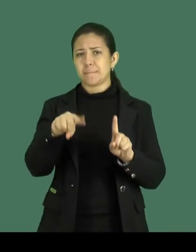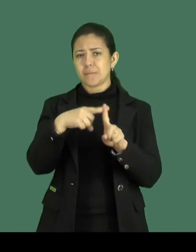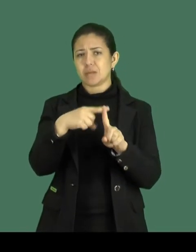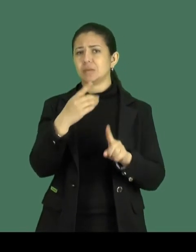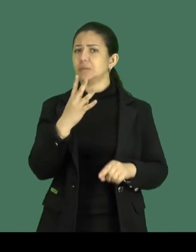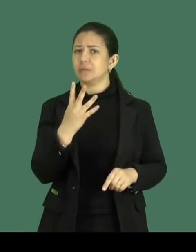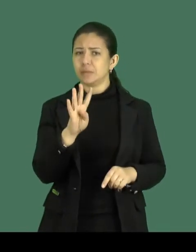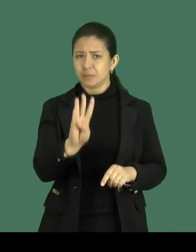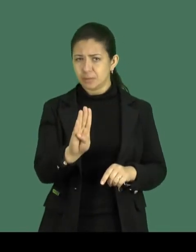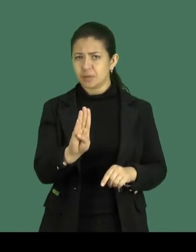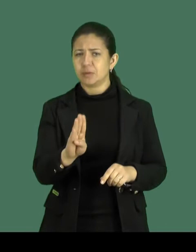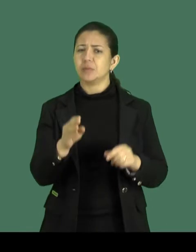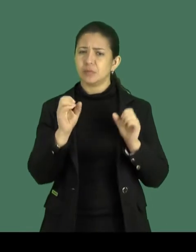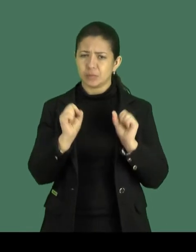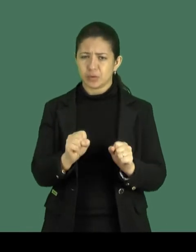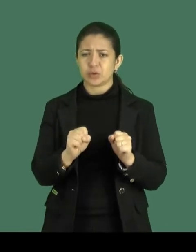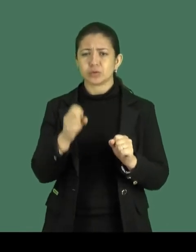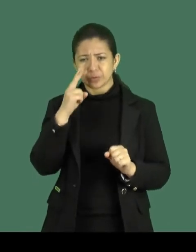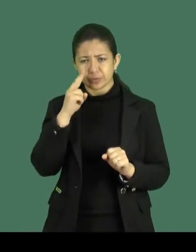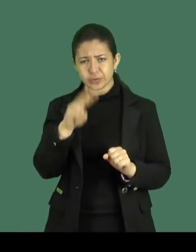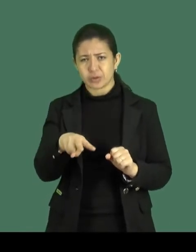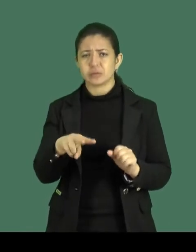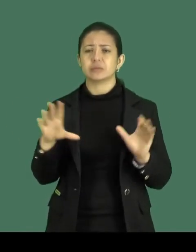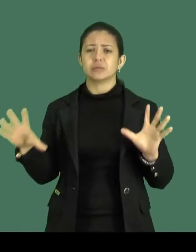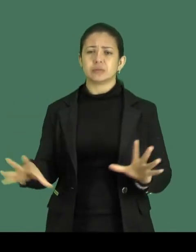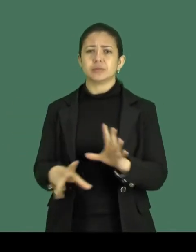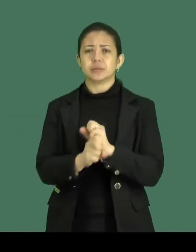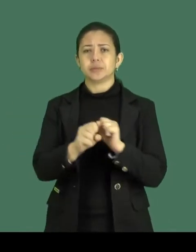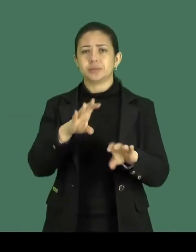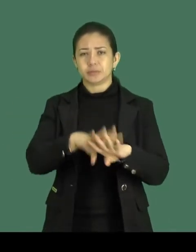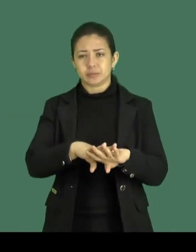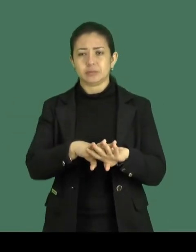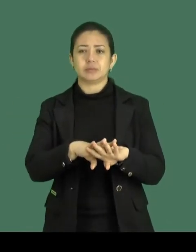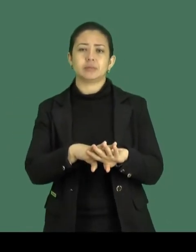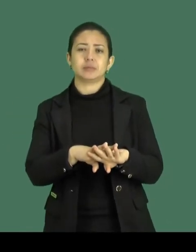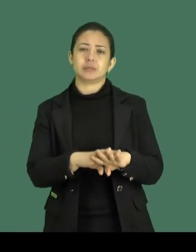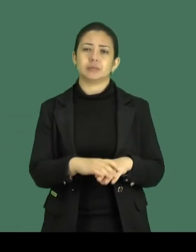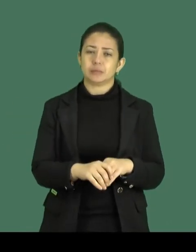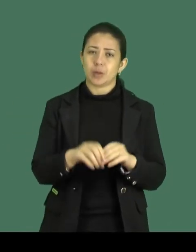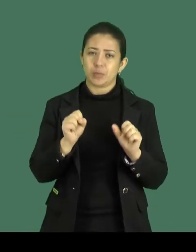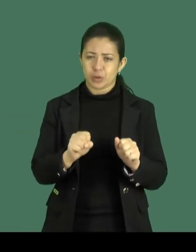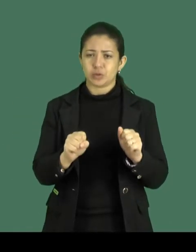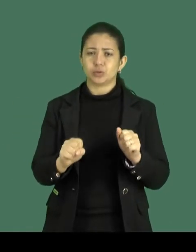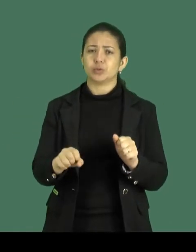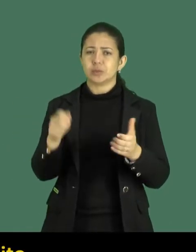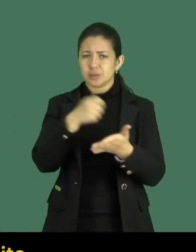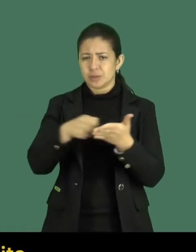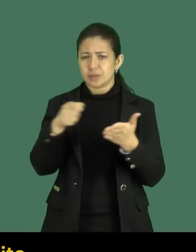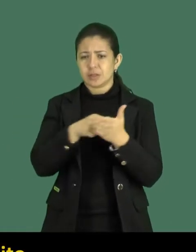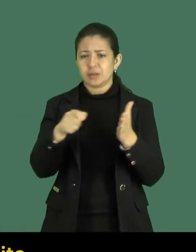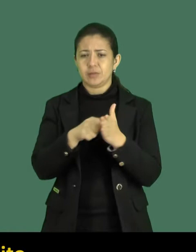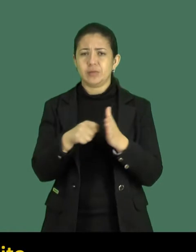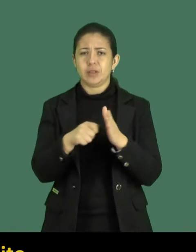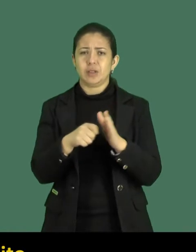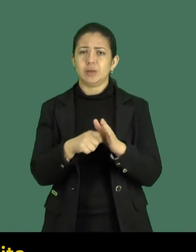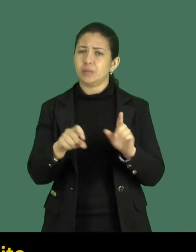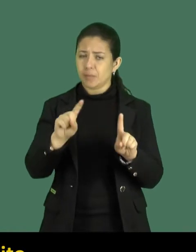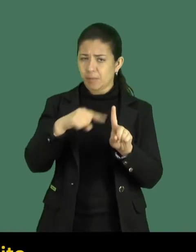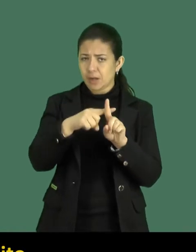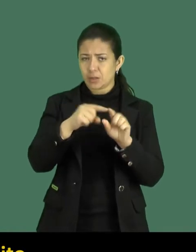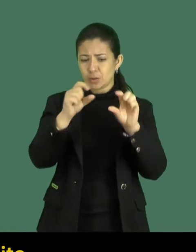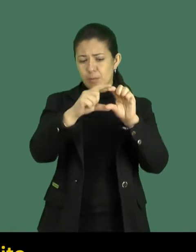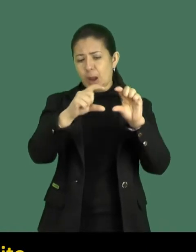eu posso escrever essa soma na soma de logaritmos. Isso num